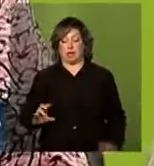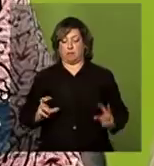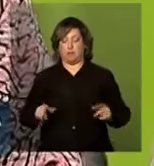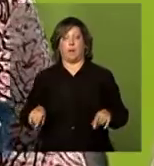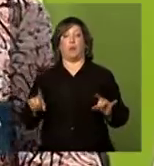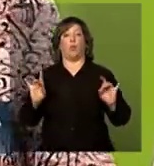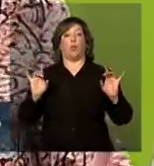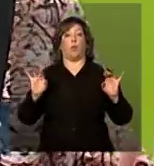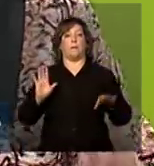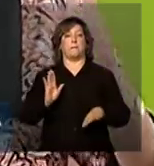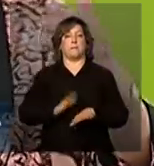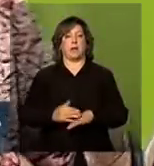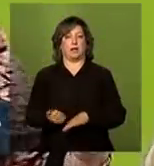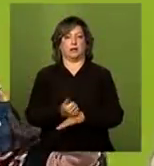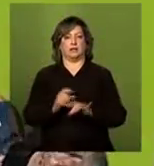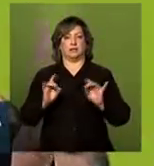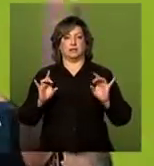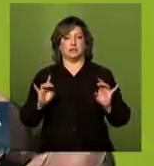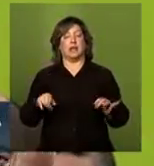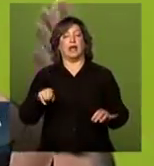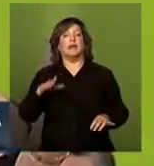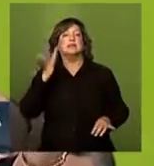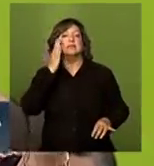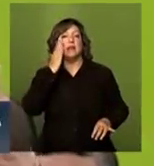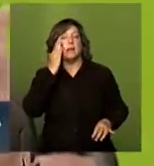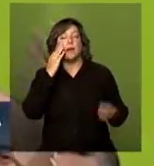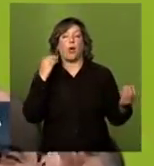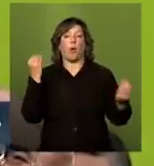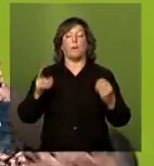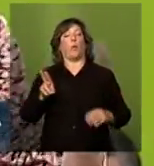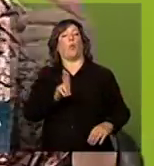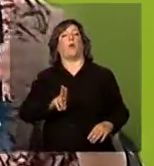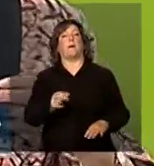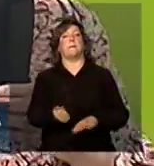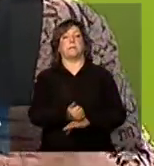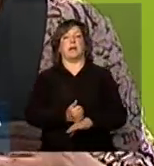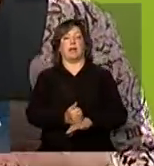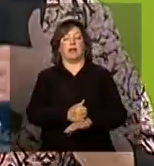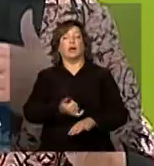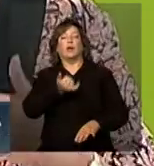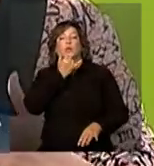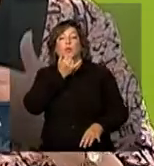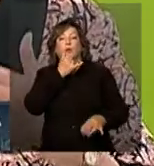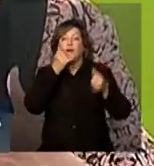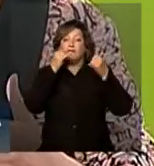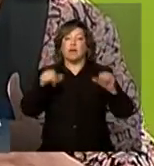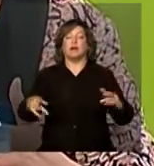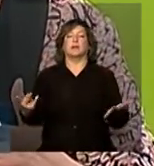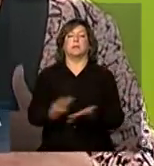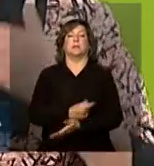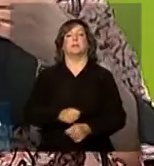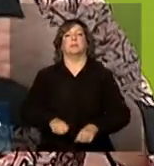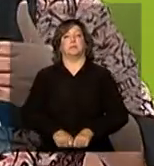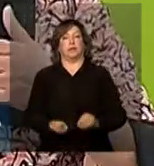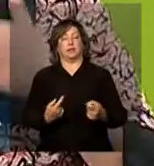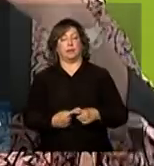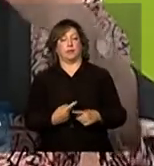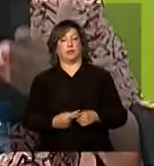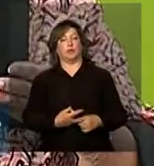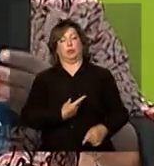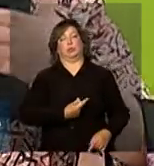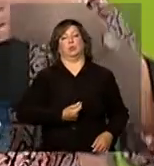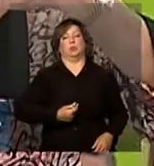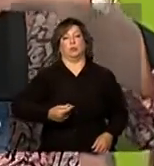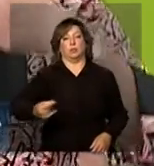sofisticada então ele vai saber operar melhor e a máquina vai ter um